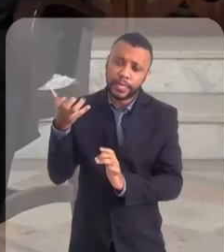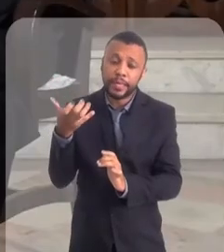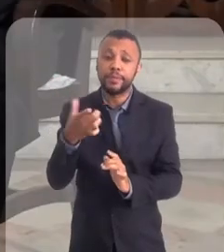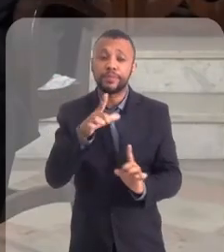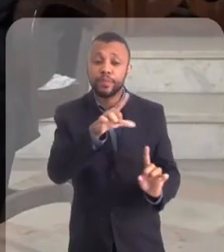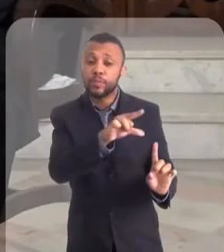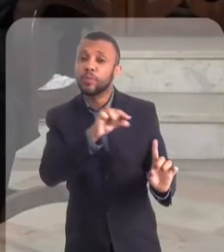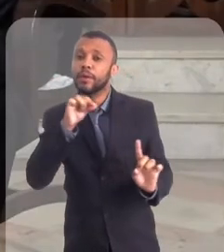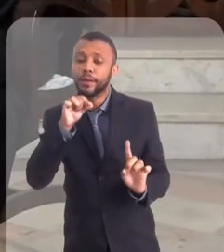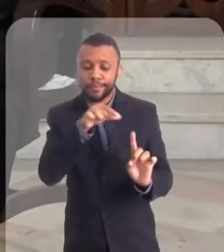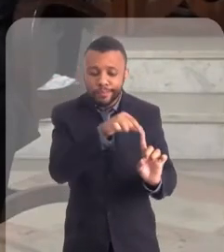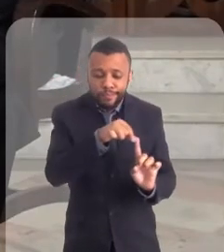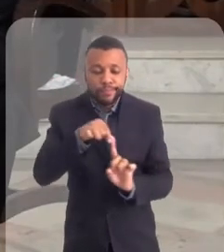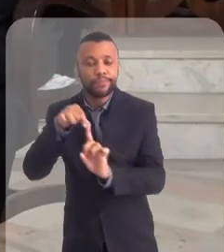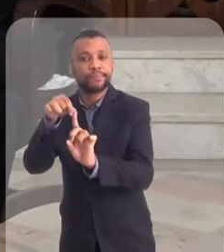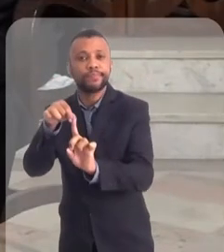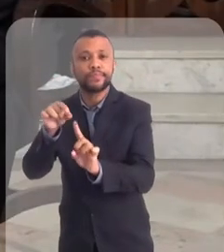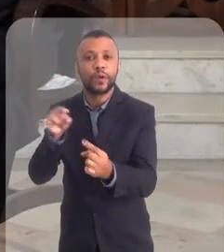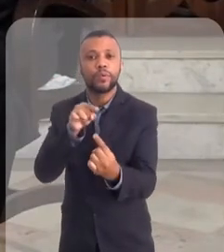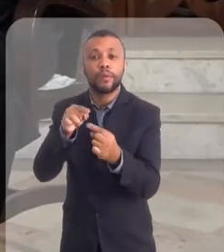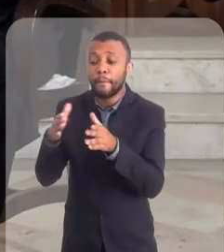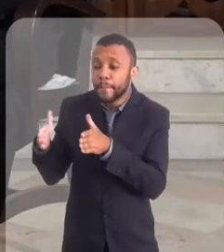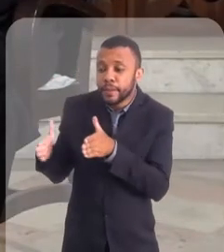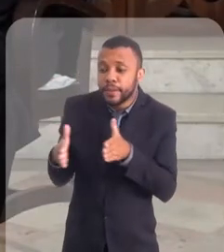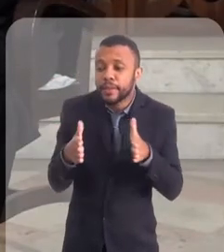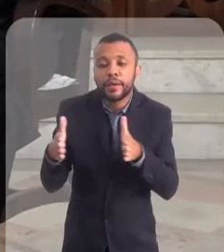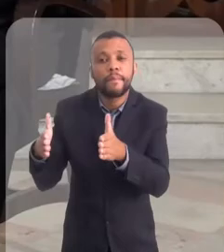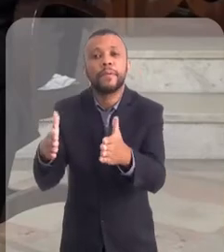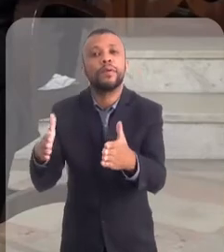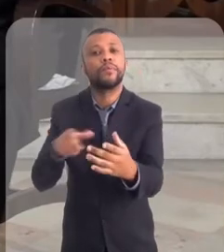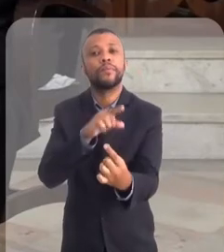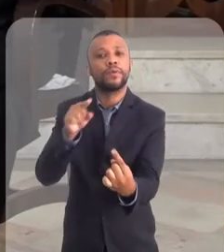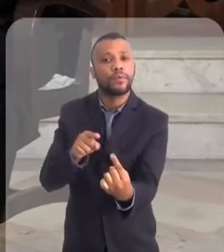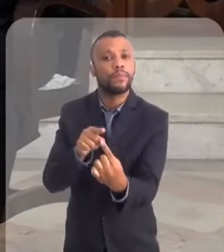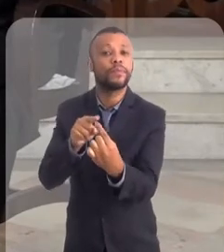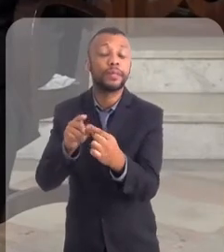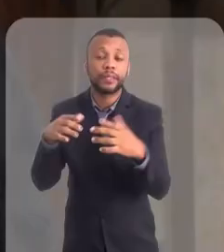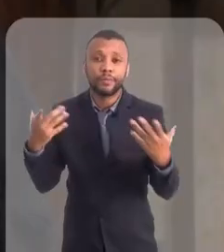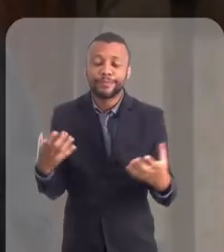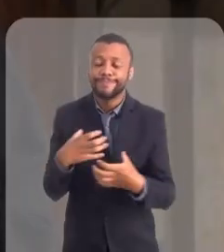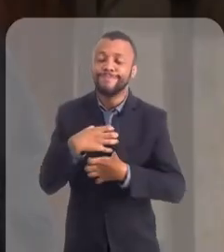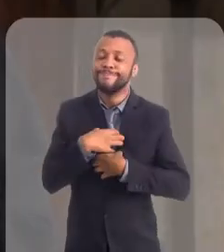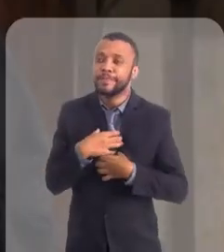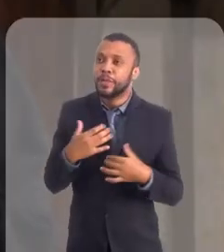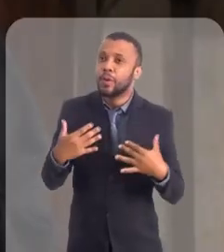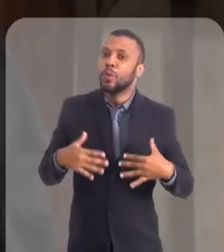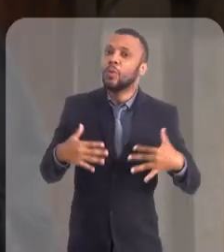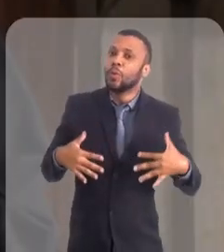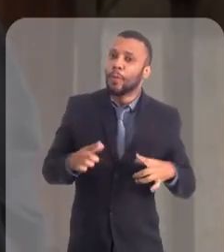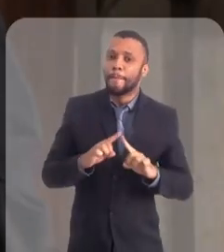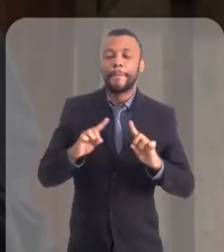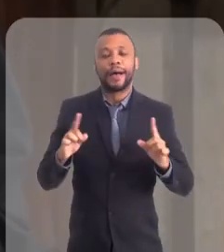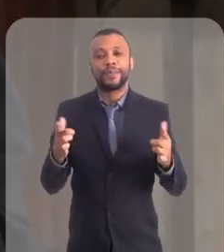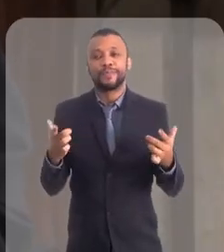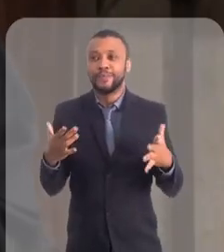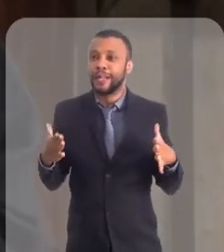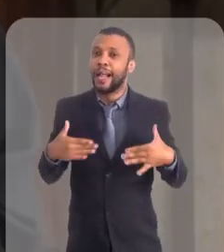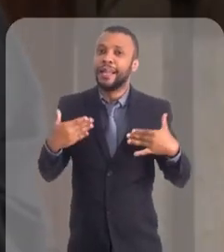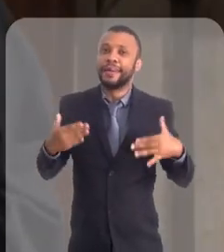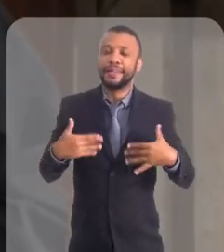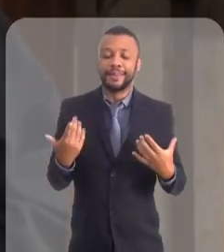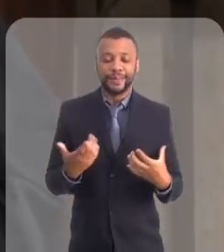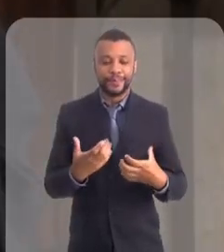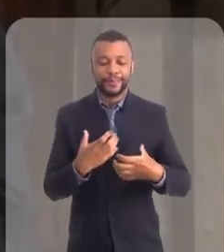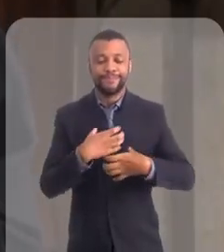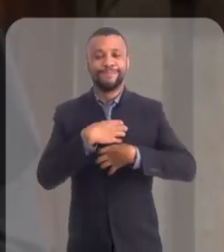ele o sabe melhor do que eu, quis me chamar para esse caminho, para essa missão. Então, com tremor,